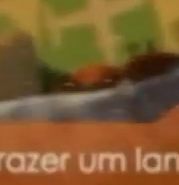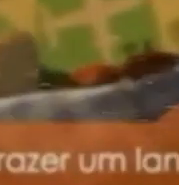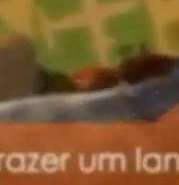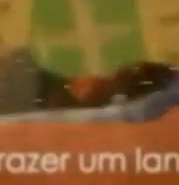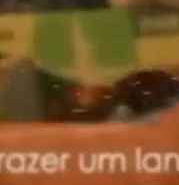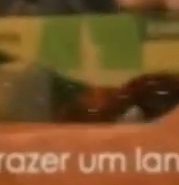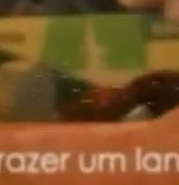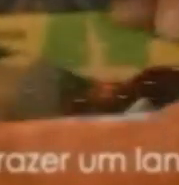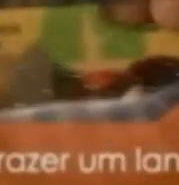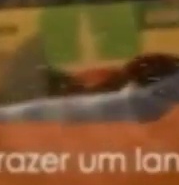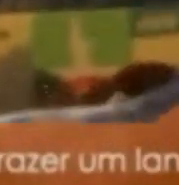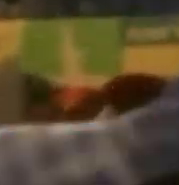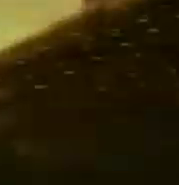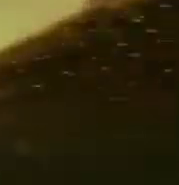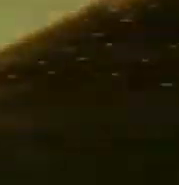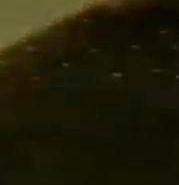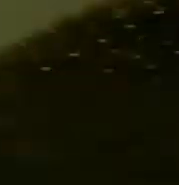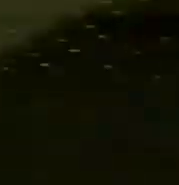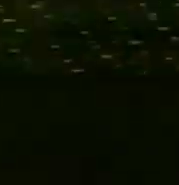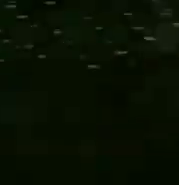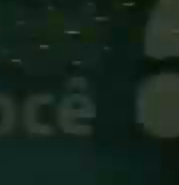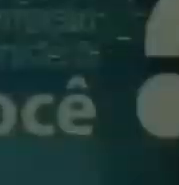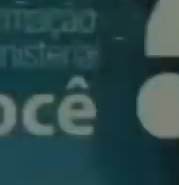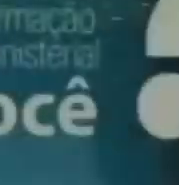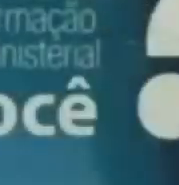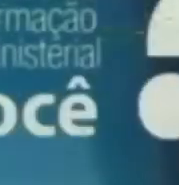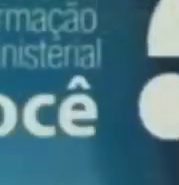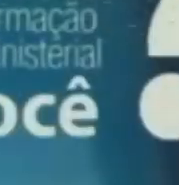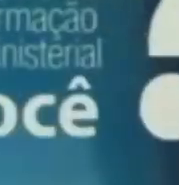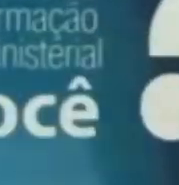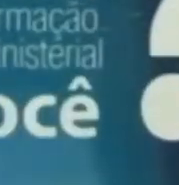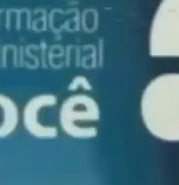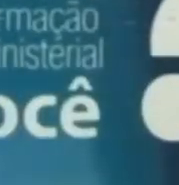Não esqueça de trazer o seu lanche.